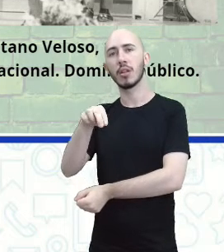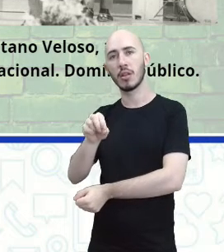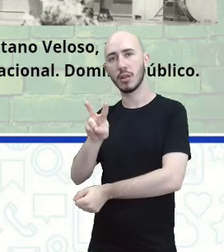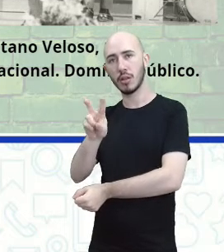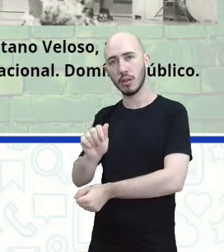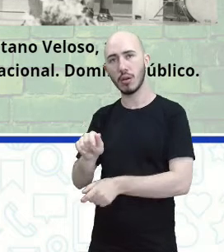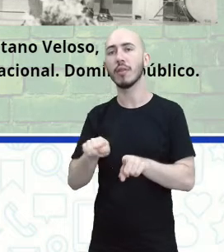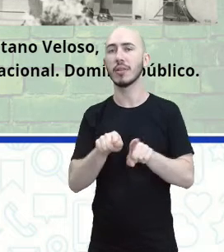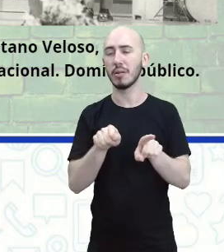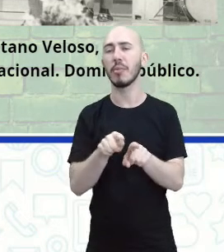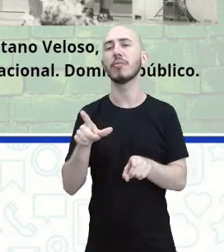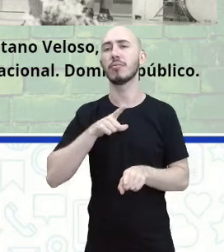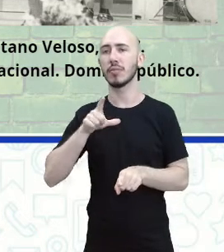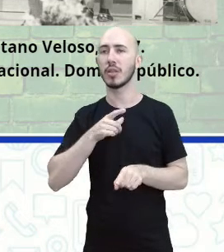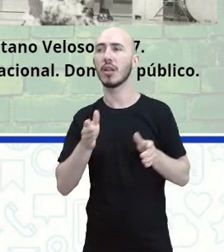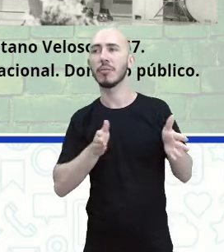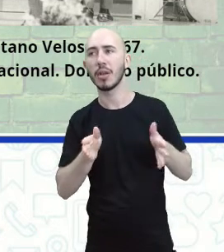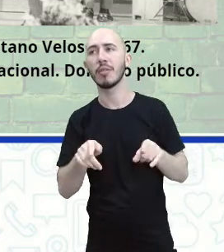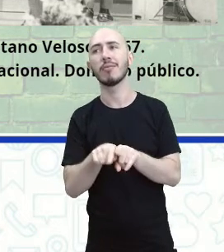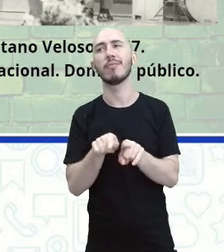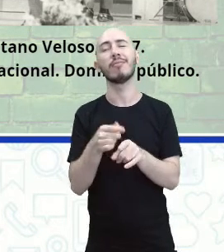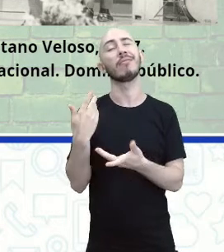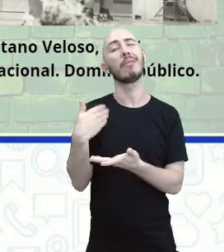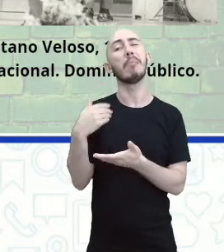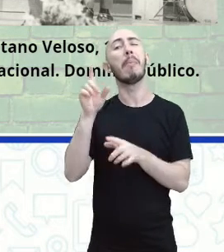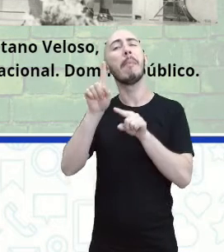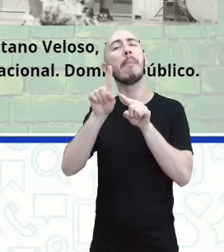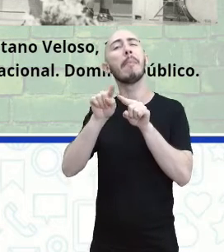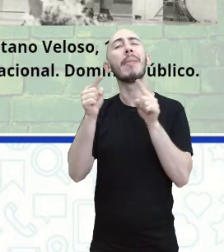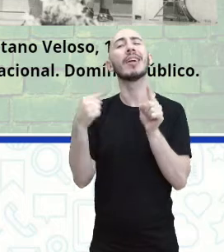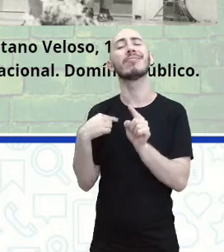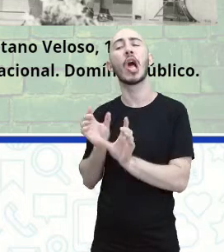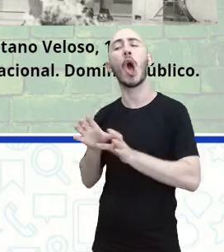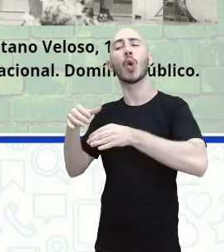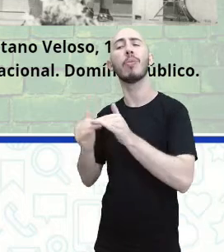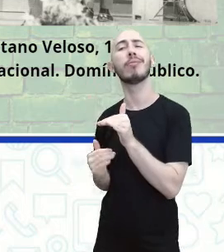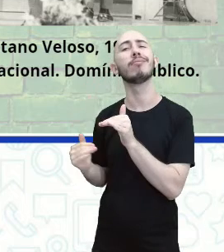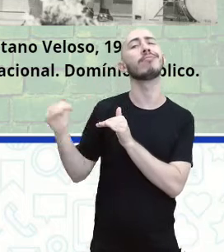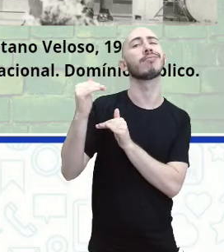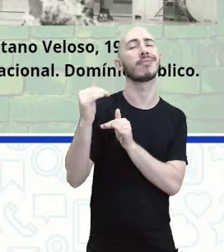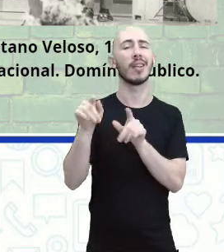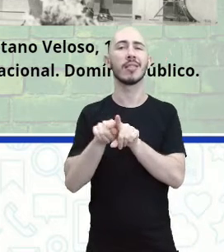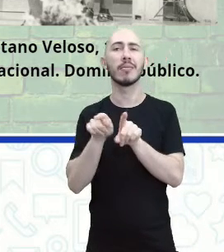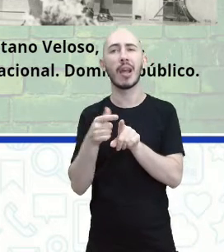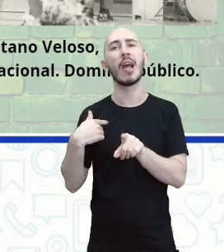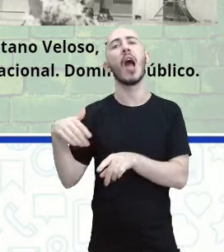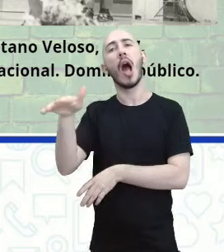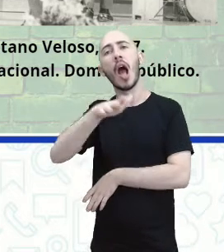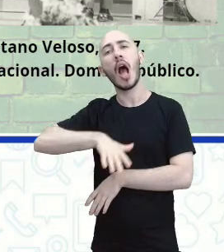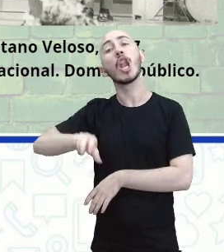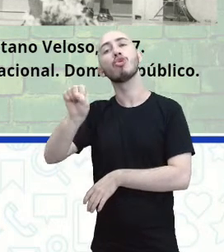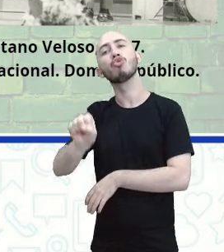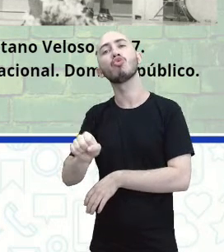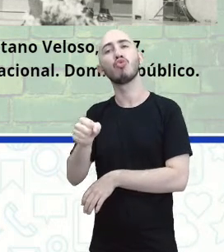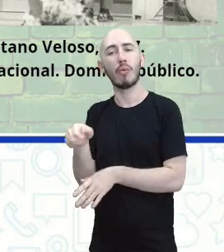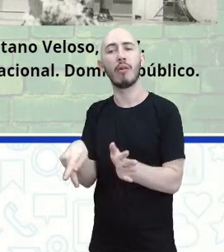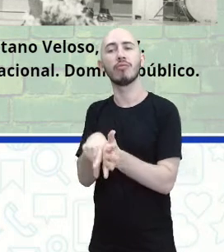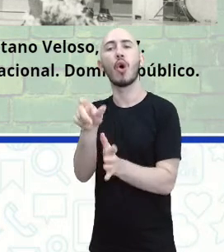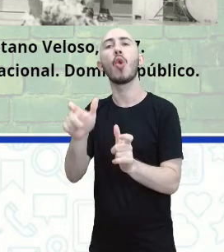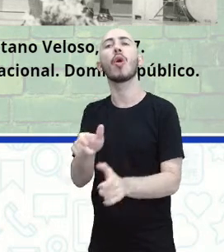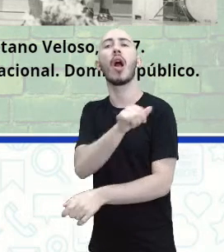de uma forma, na minha perspectiva, um tanto elitista, sabe? Que era justamente o pessoal ali da Zona Sul do Rio de Janeiro. Ou